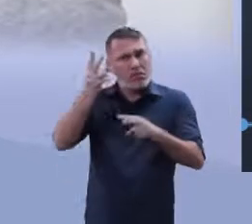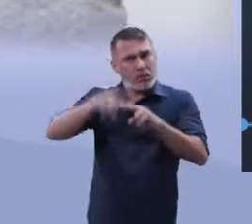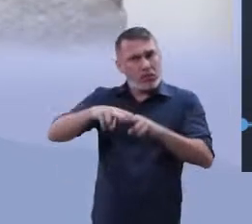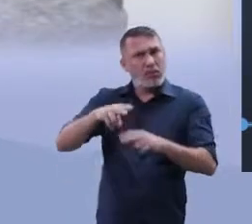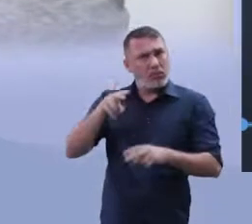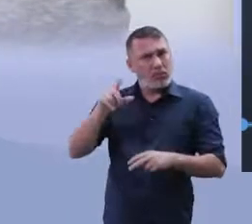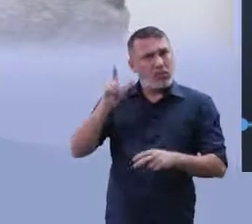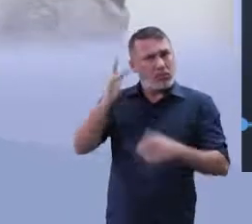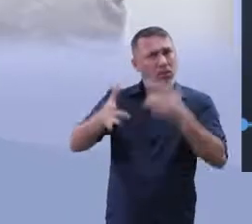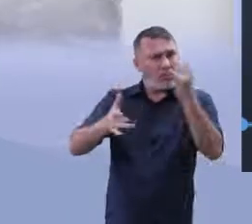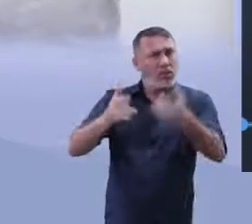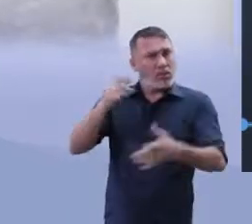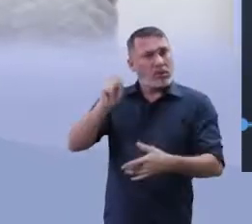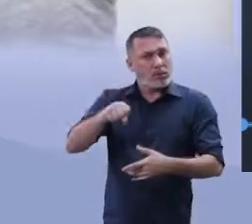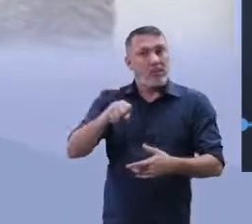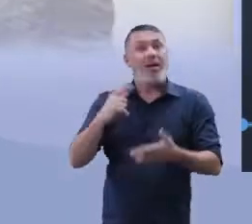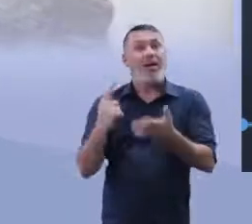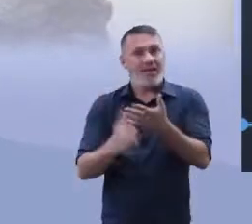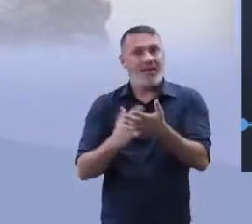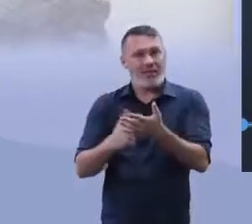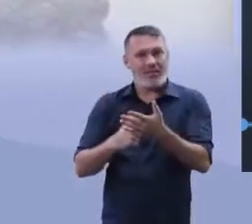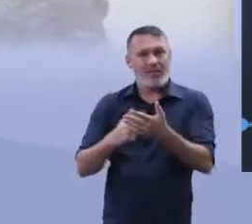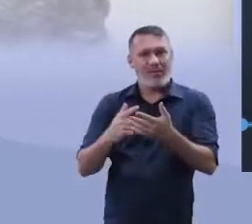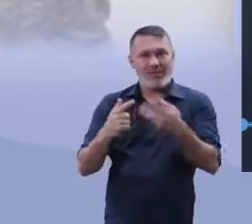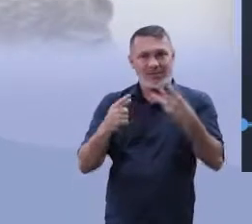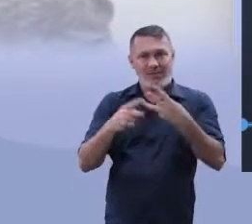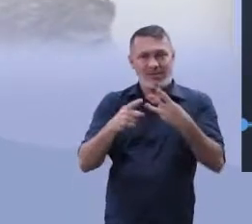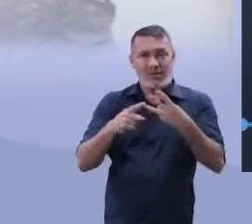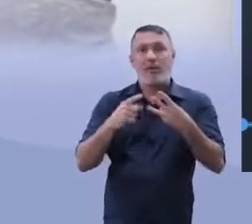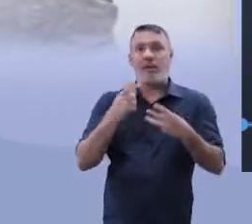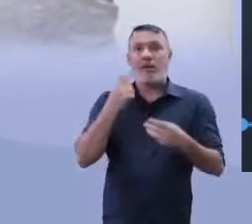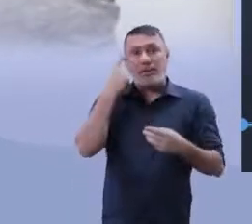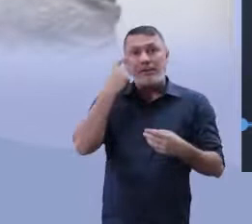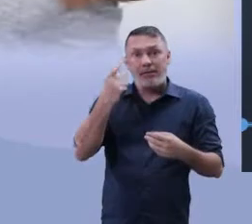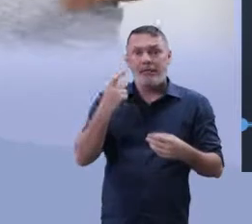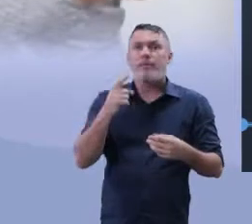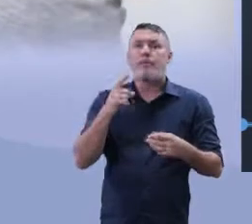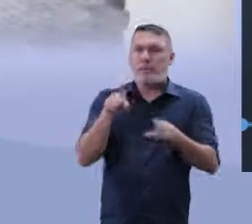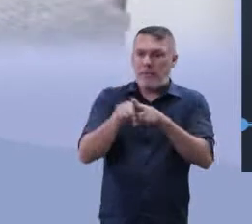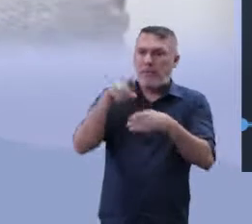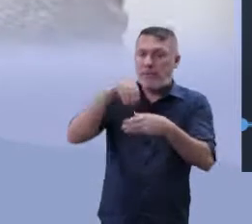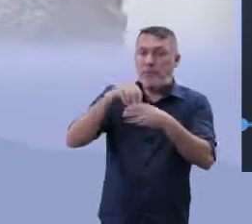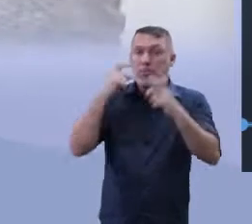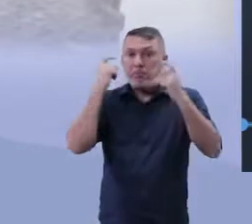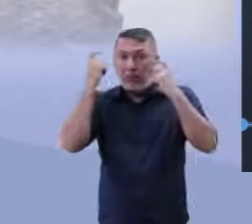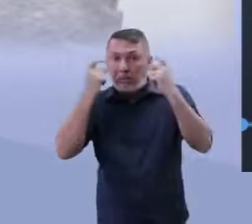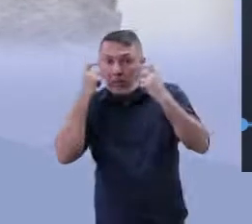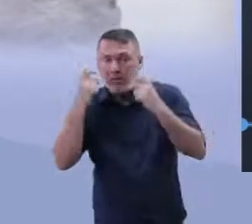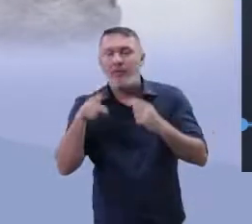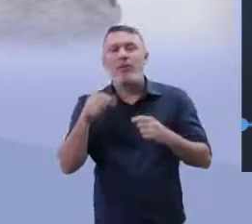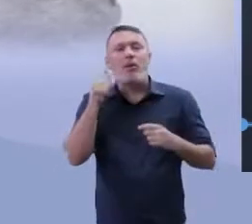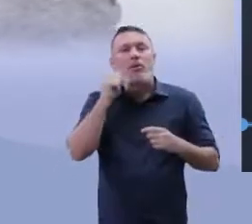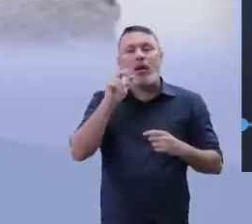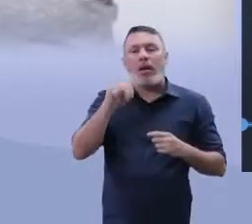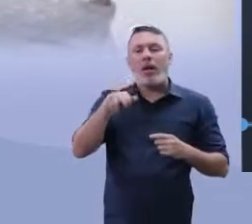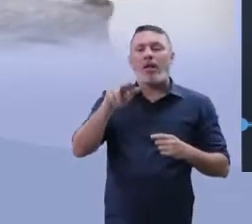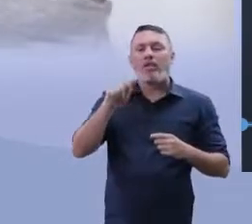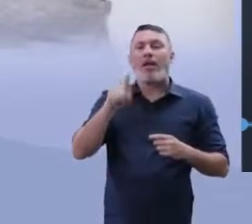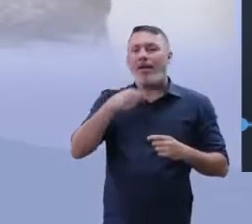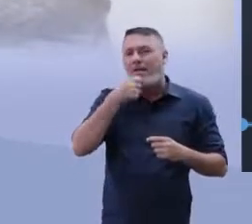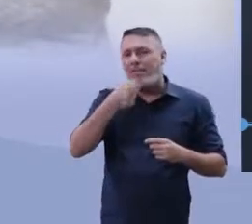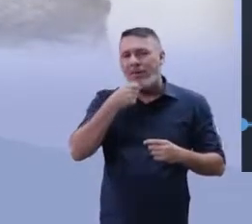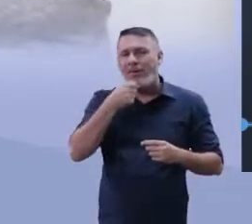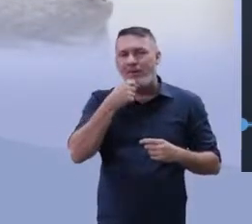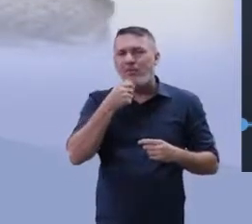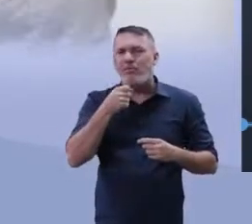sistema prisional. E é muito interessante esse livro, preocupante até as informações retratadas pela sua jornalista, Nana Queiroz, que